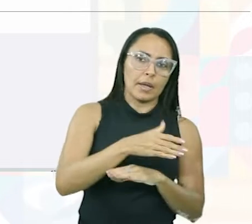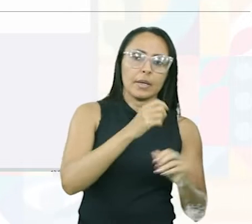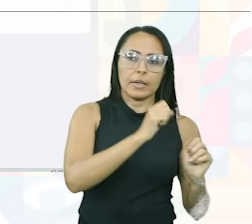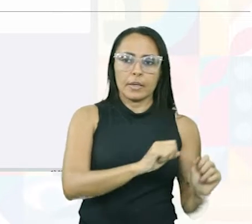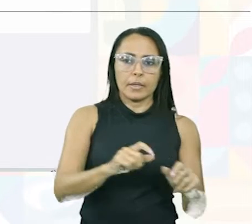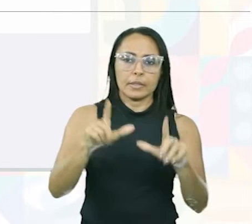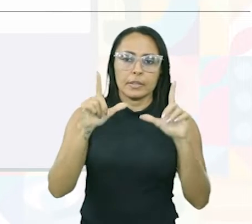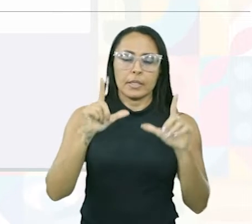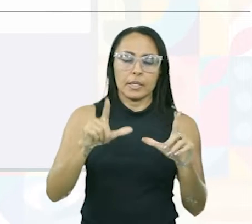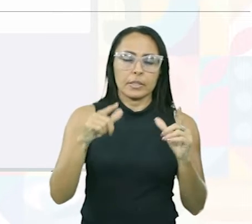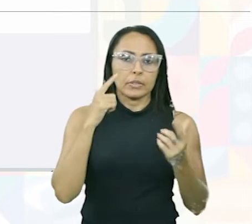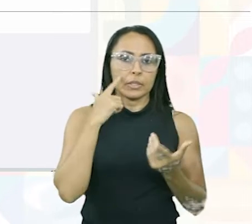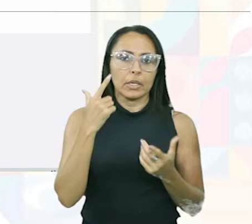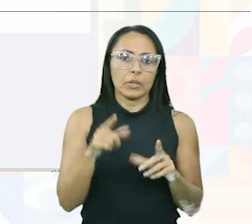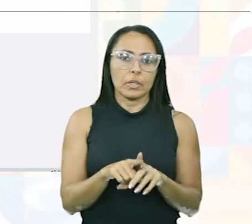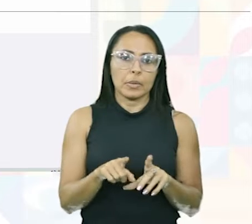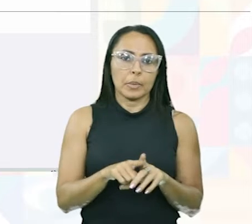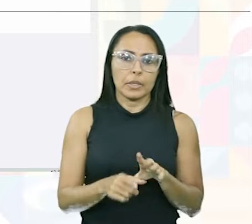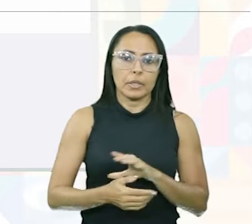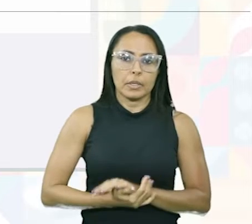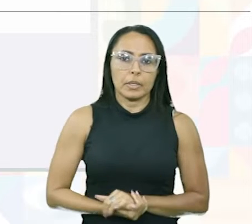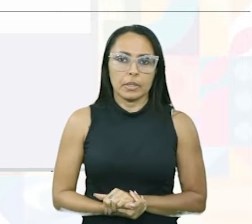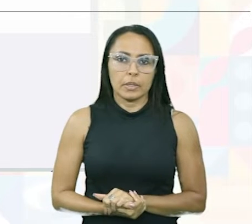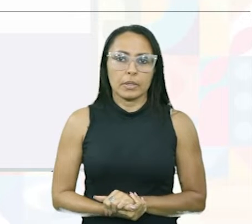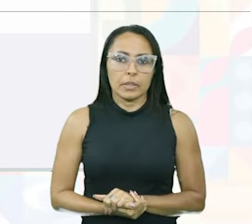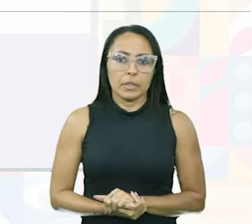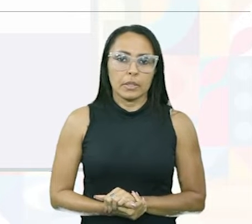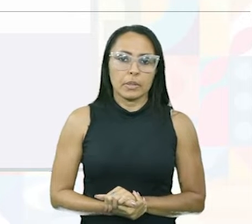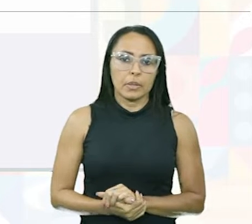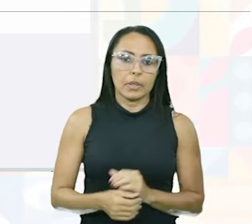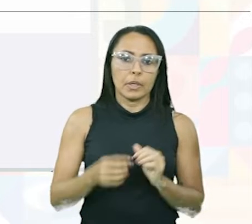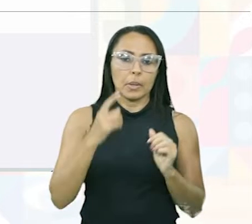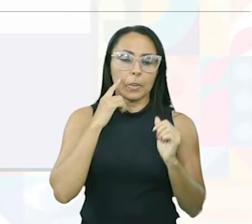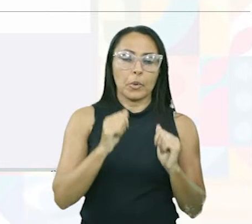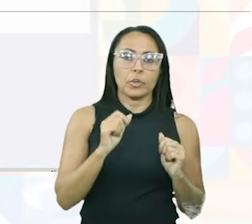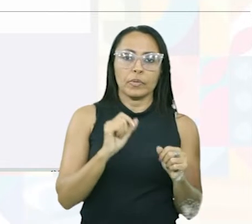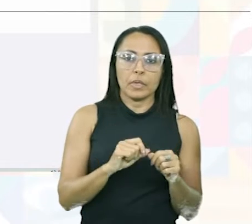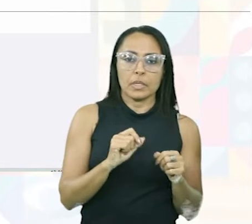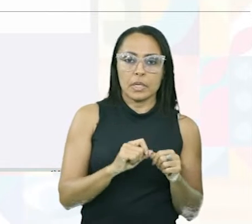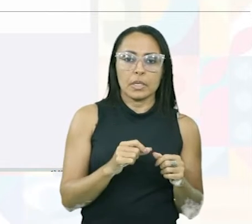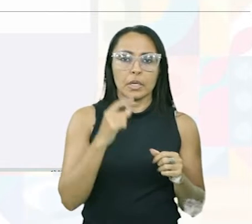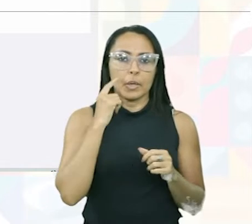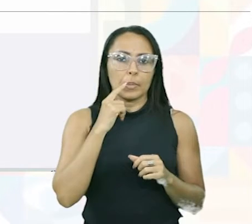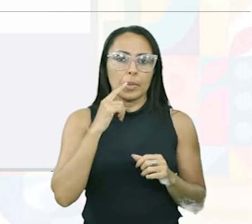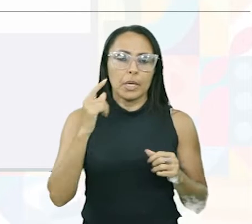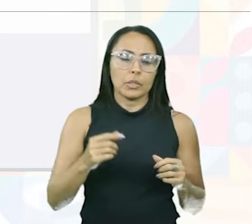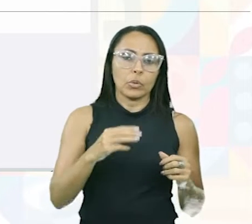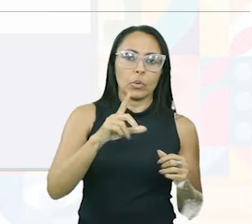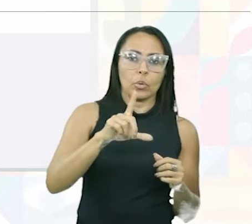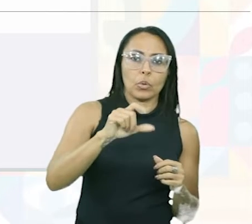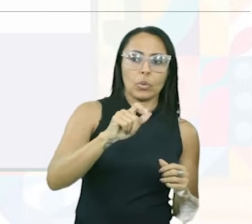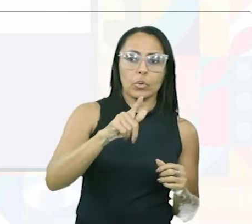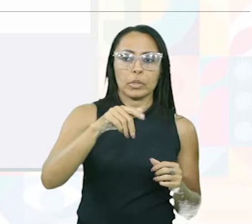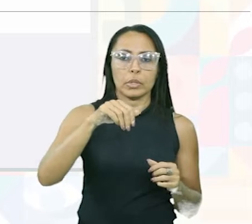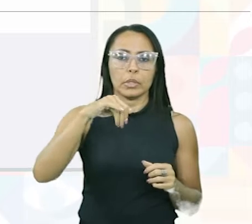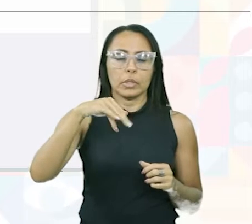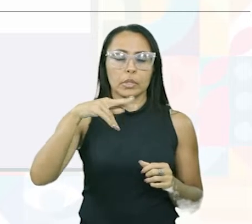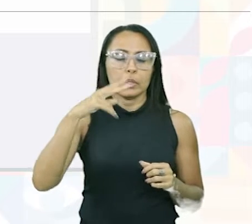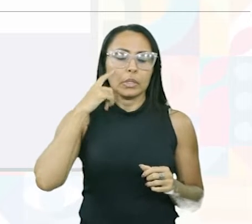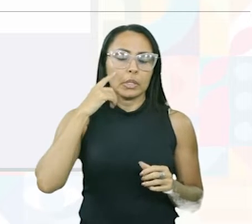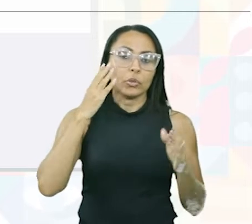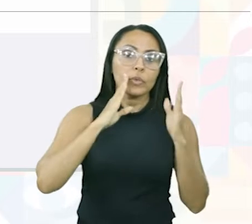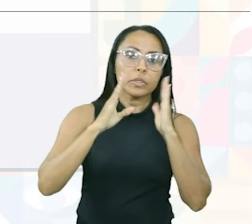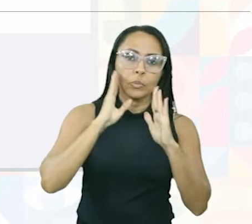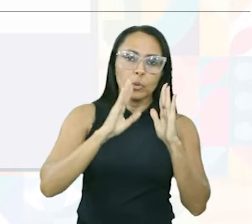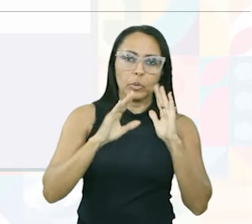conta no SketchUp para a web. Você também pode fazer isso através do login, através do